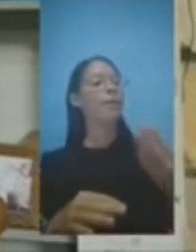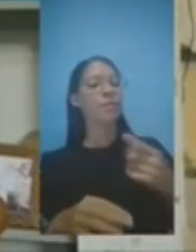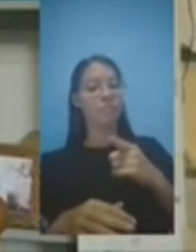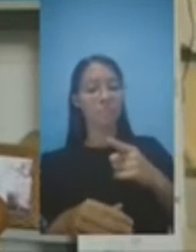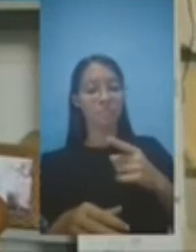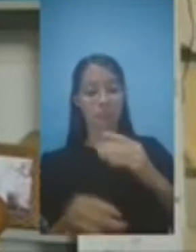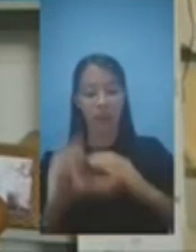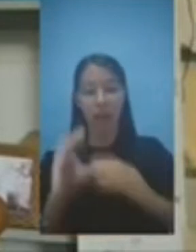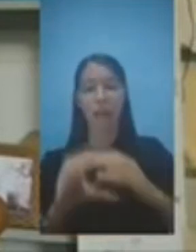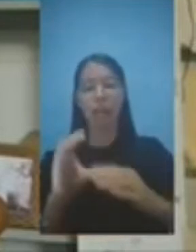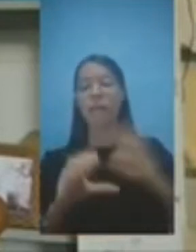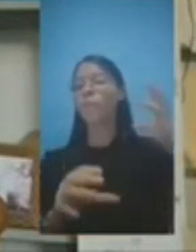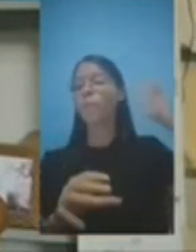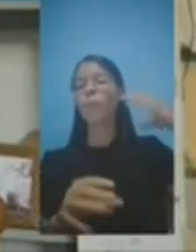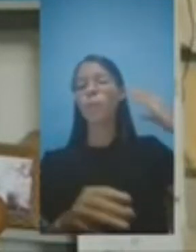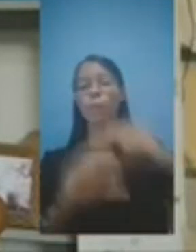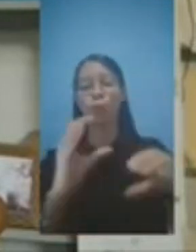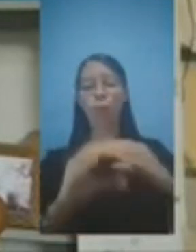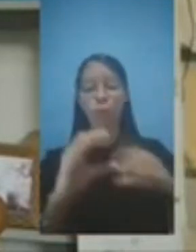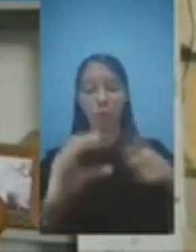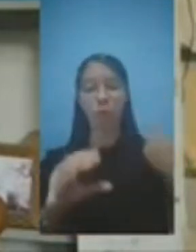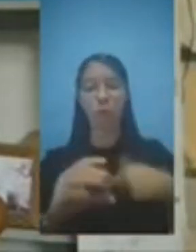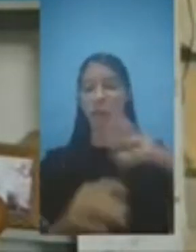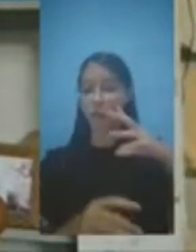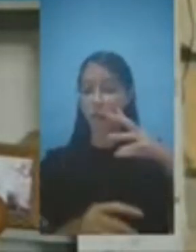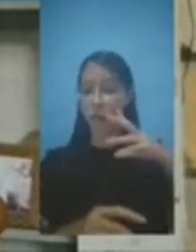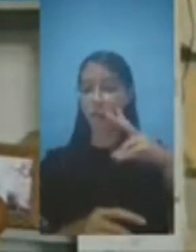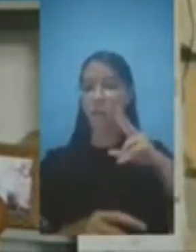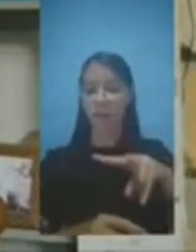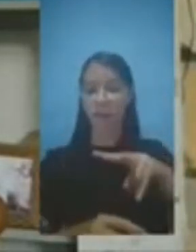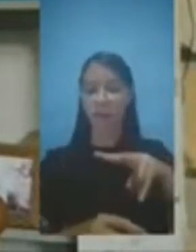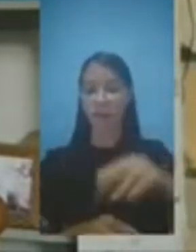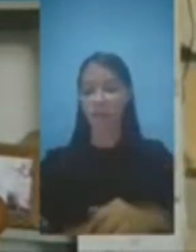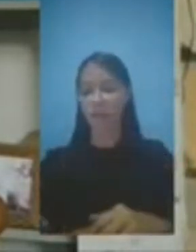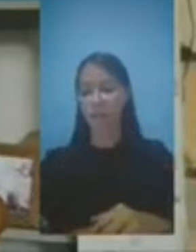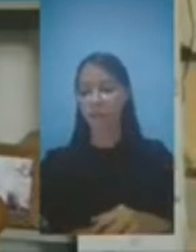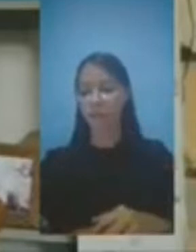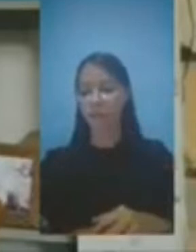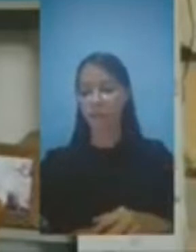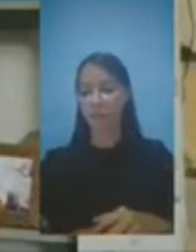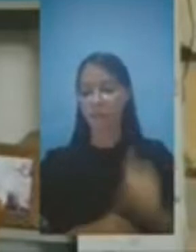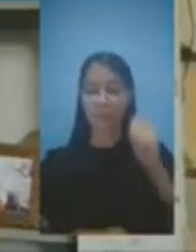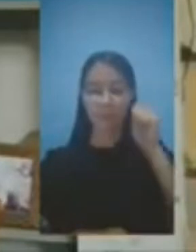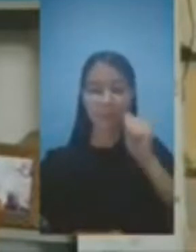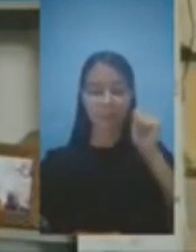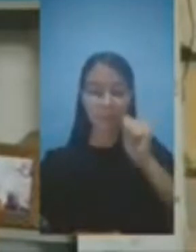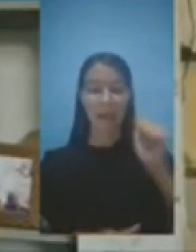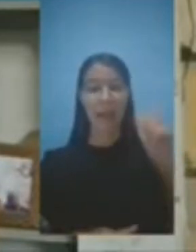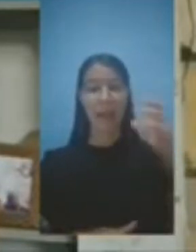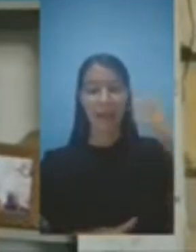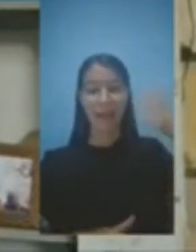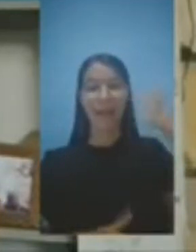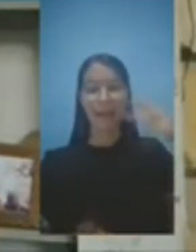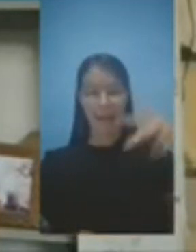Cante uma musiquinha aí pra gente. Cante uma musiquinha pra eles ouvirem uma música. Você gosta? Oh boy, aqui.